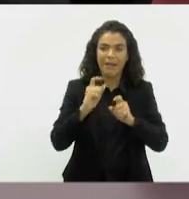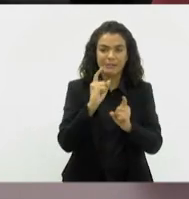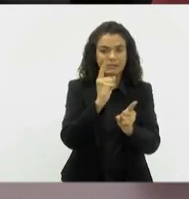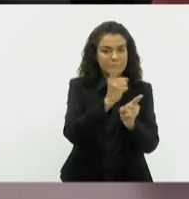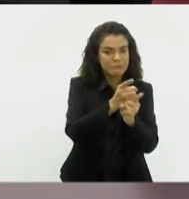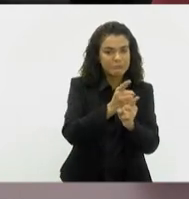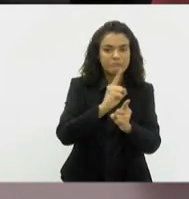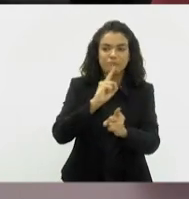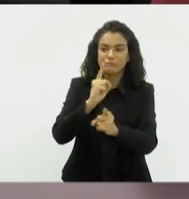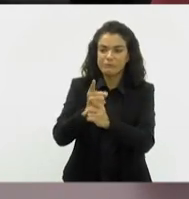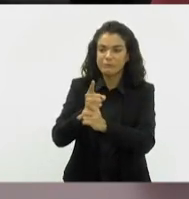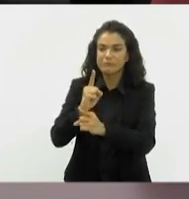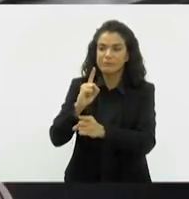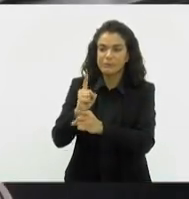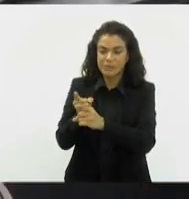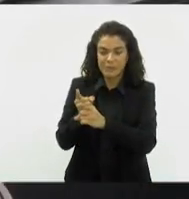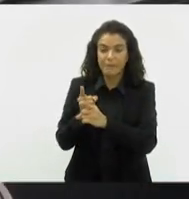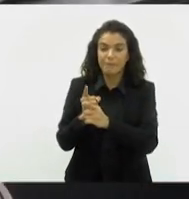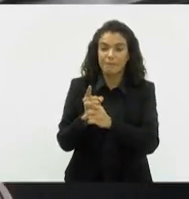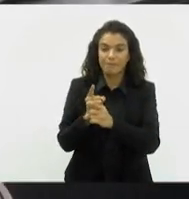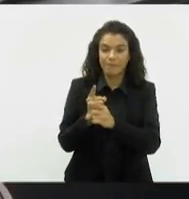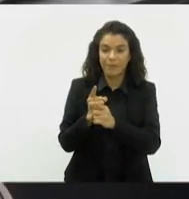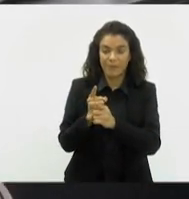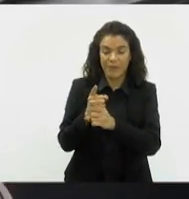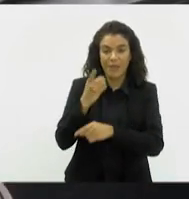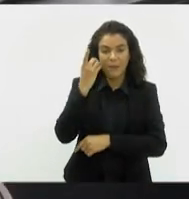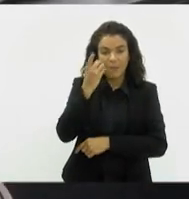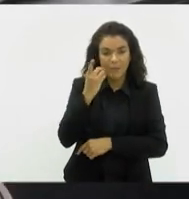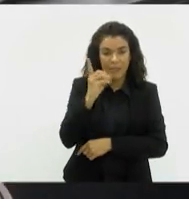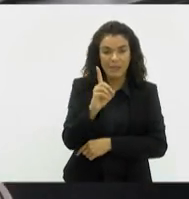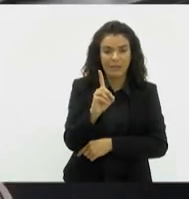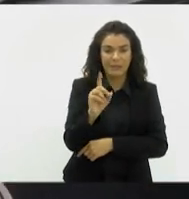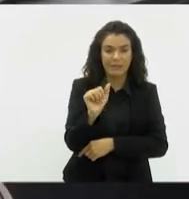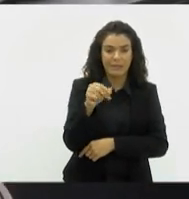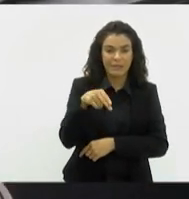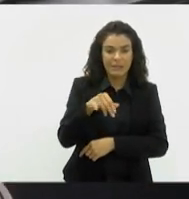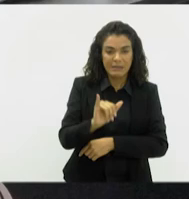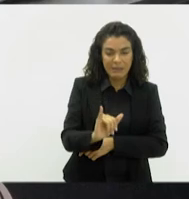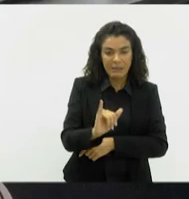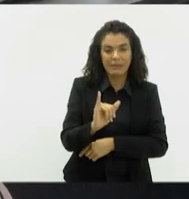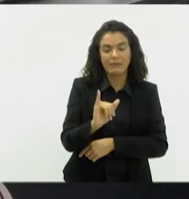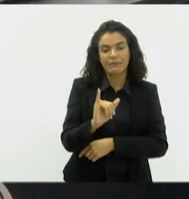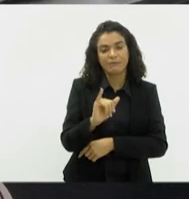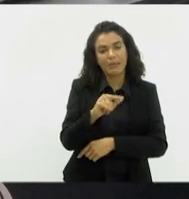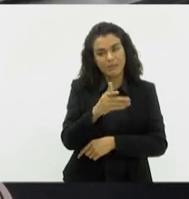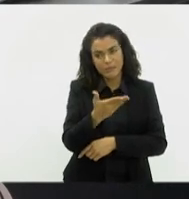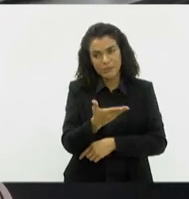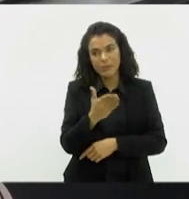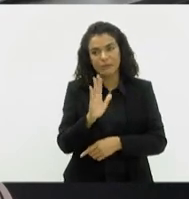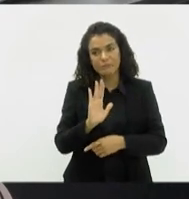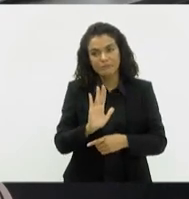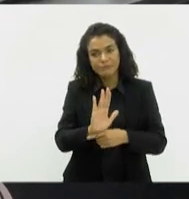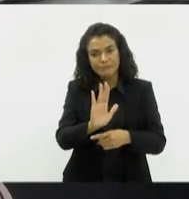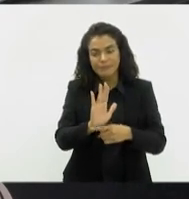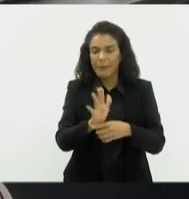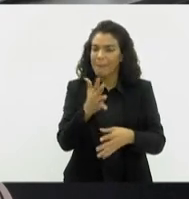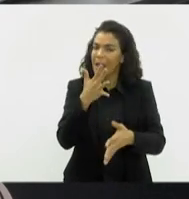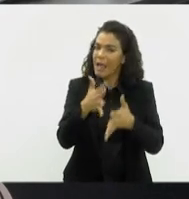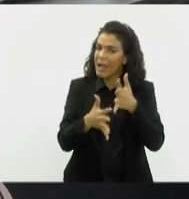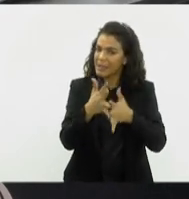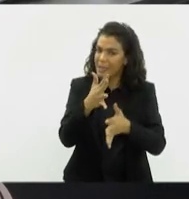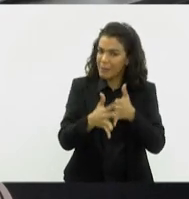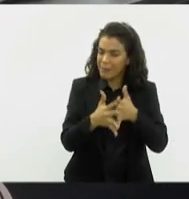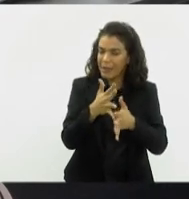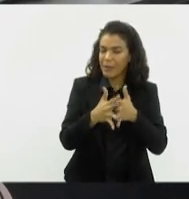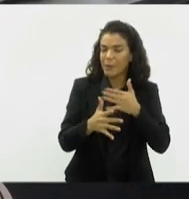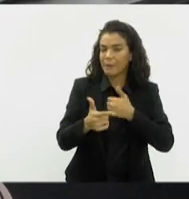Argumentos levantados aqui pela deputada Dani, você e a senhora corroborando, só para contribuir, deturpa o